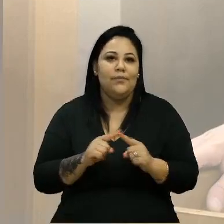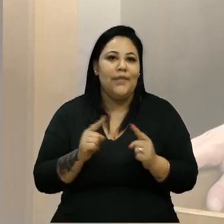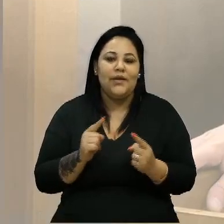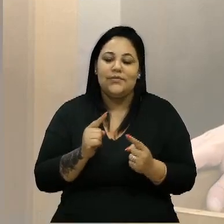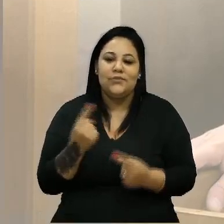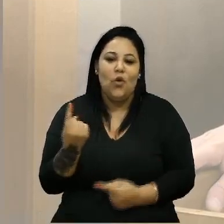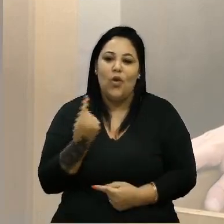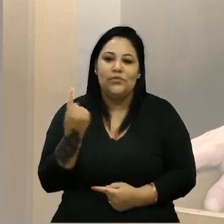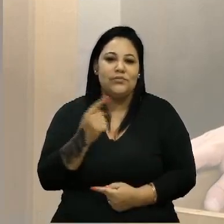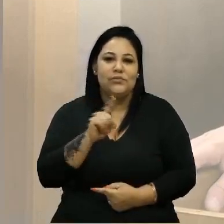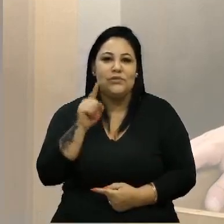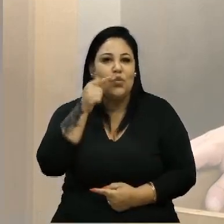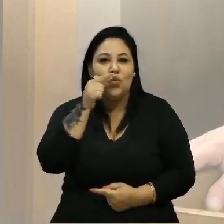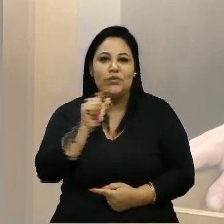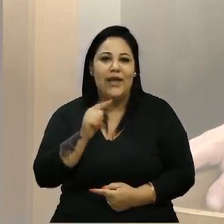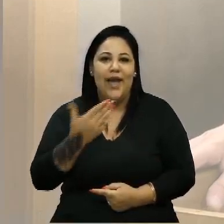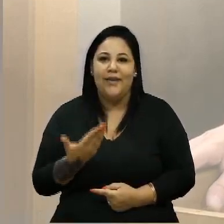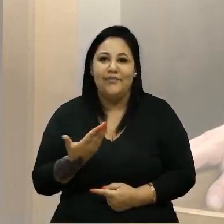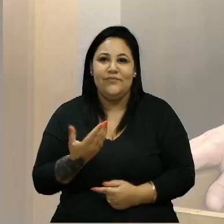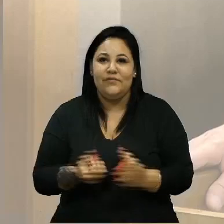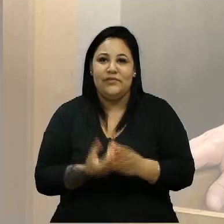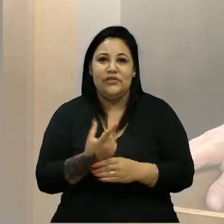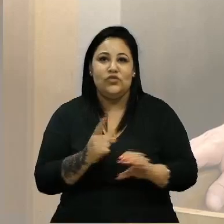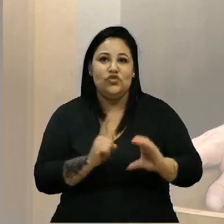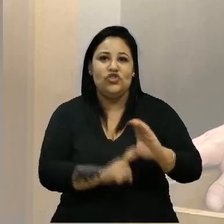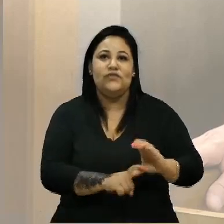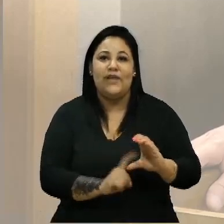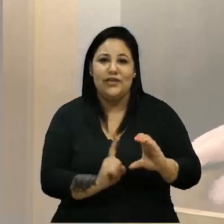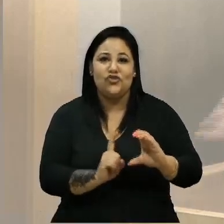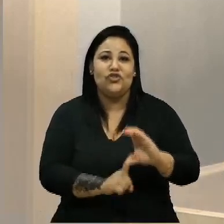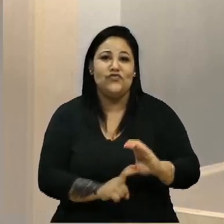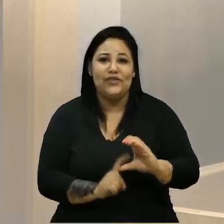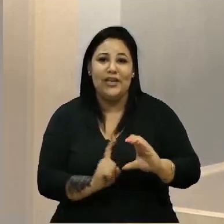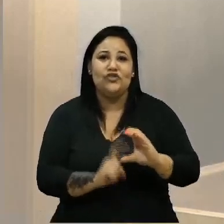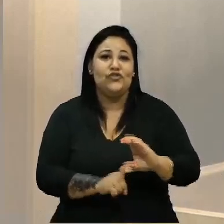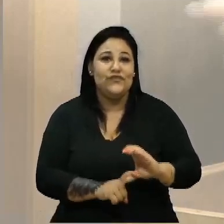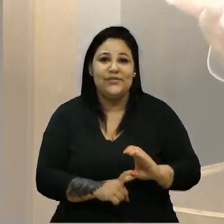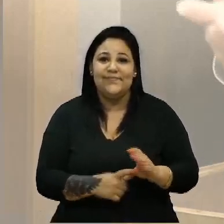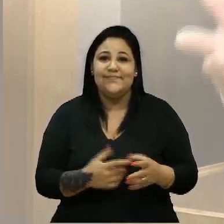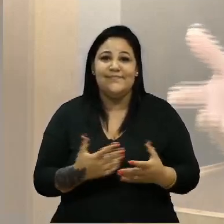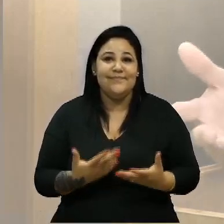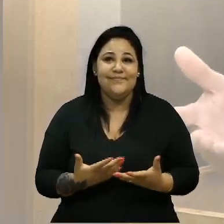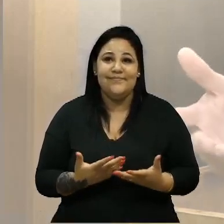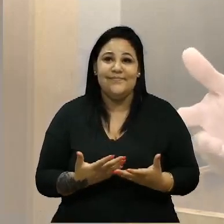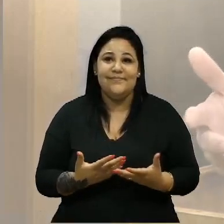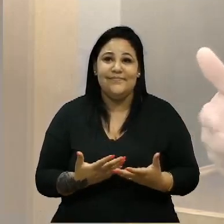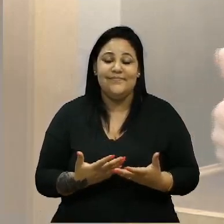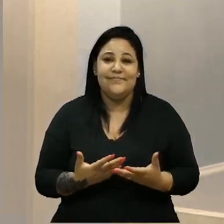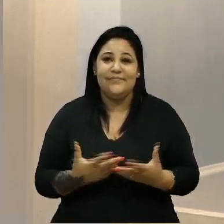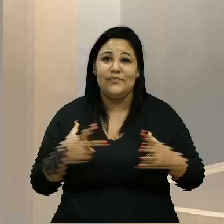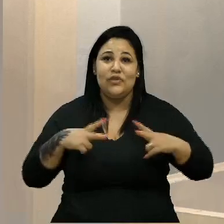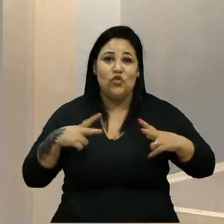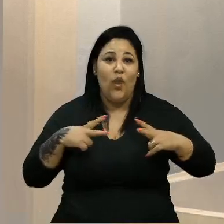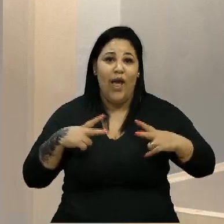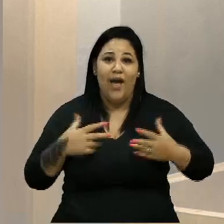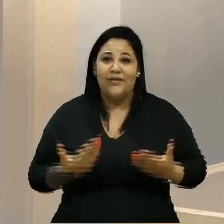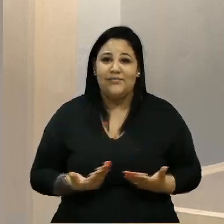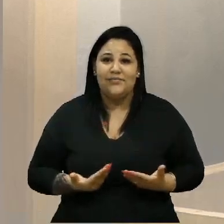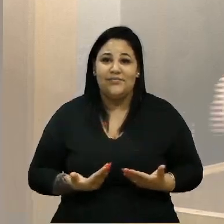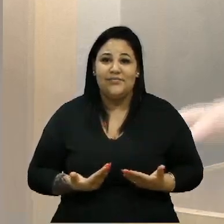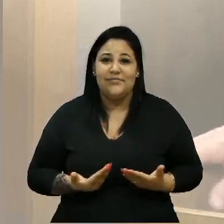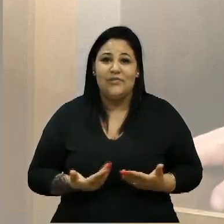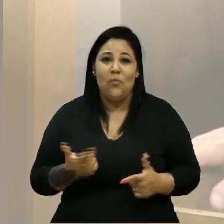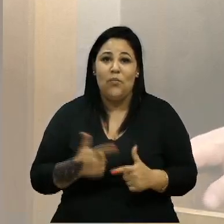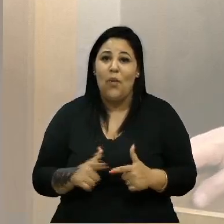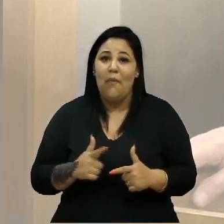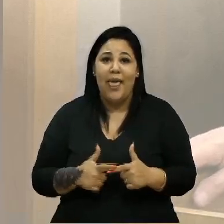sozinhas. Elas estão se endividando a parte a pessoa física delas, e estão gerando um problema